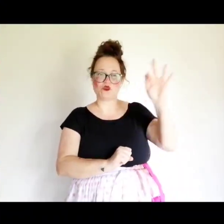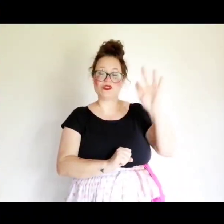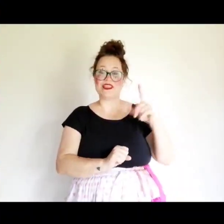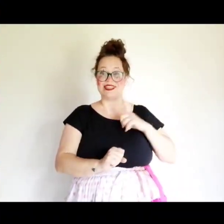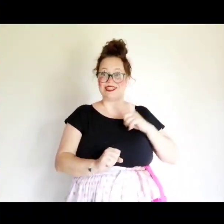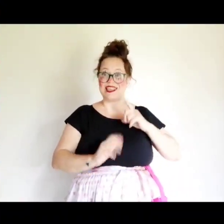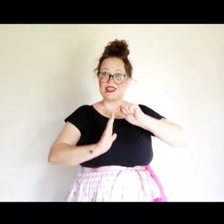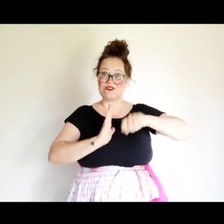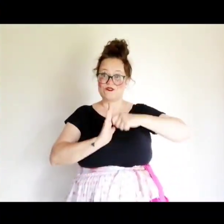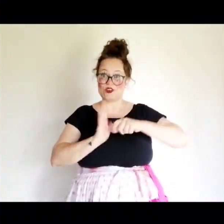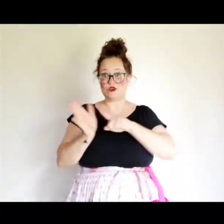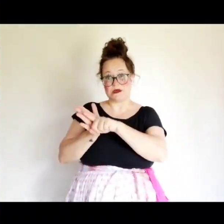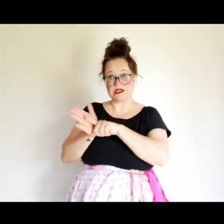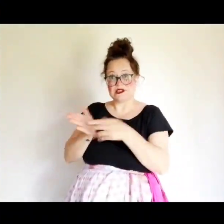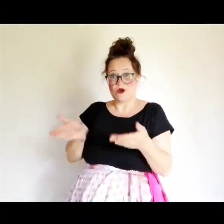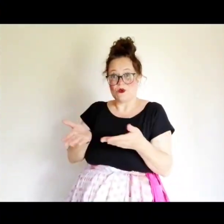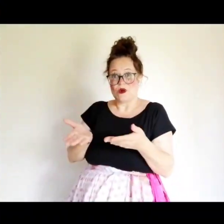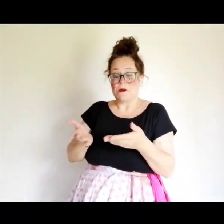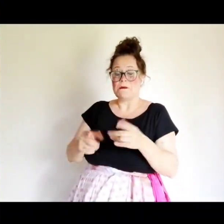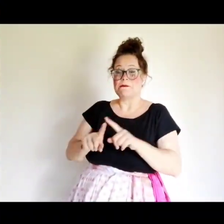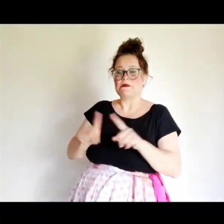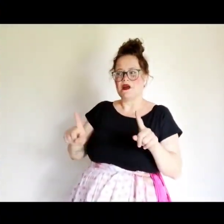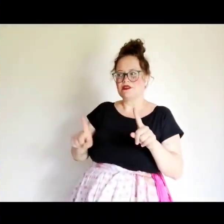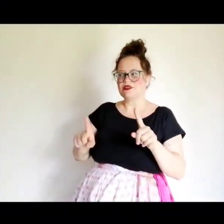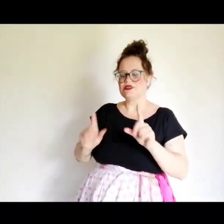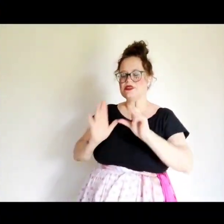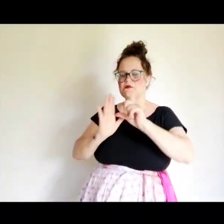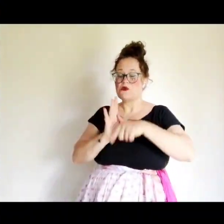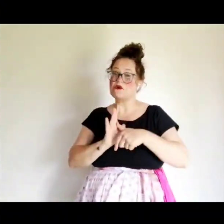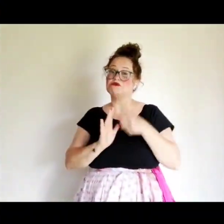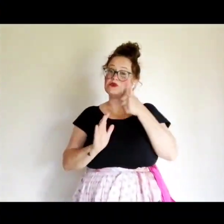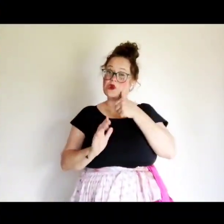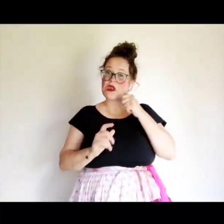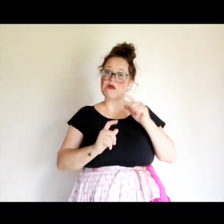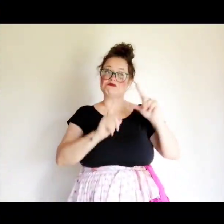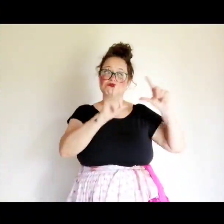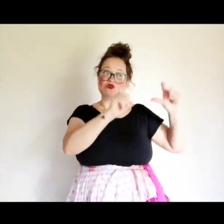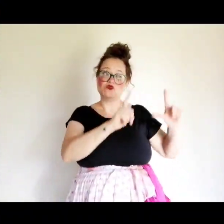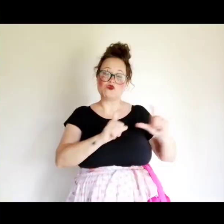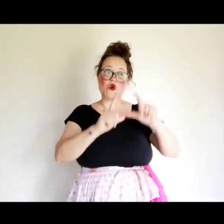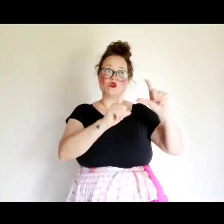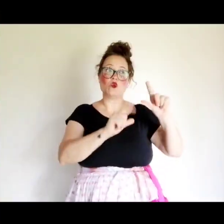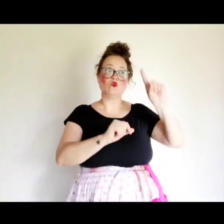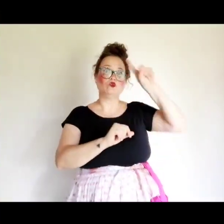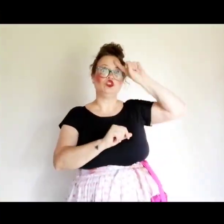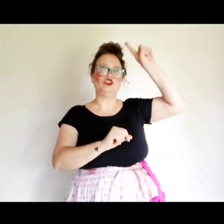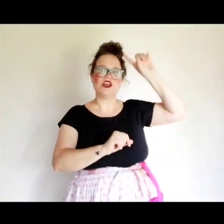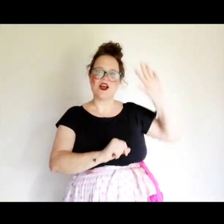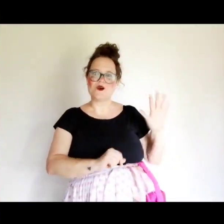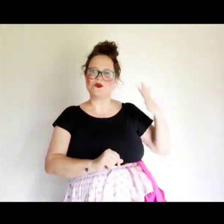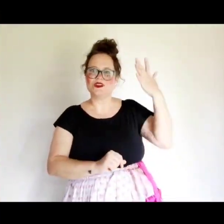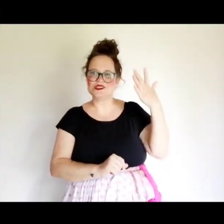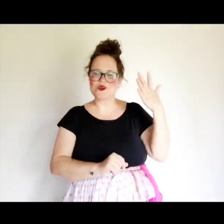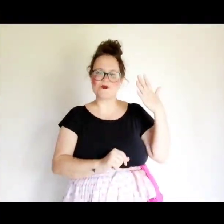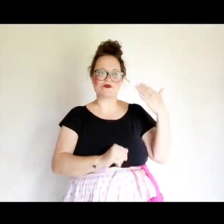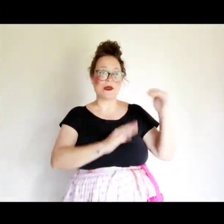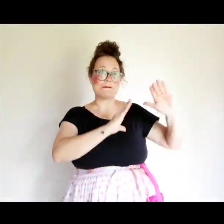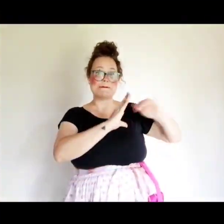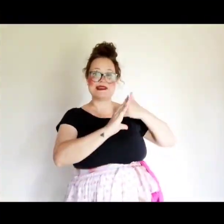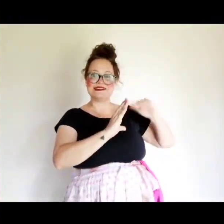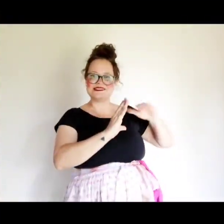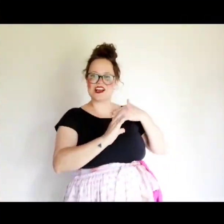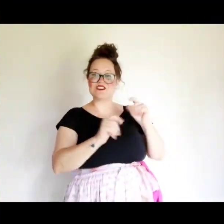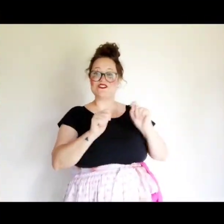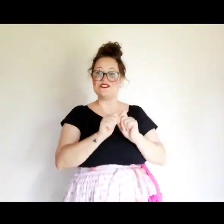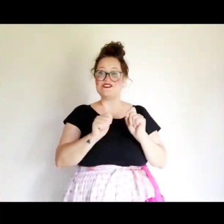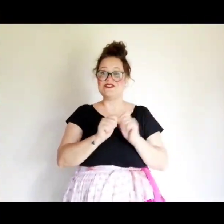no vídeo da pesquisa. E daí ela captou, e um dia, para minha surpresa, ela mandou